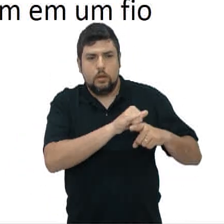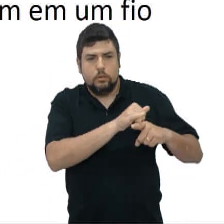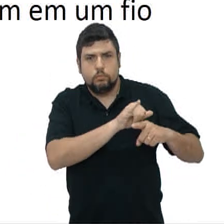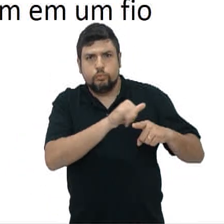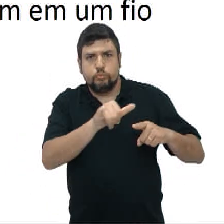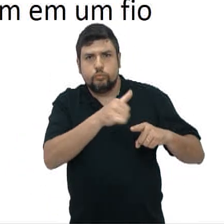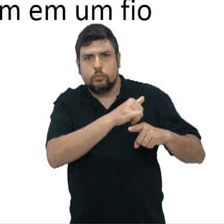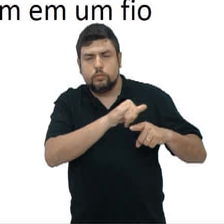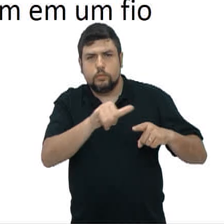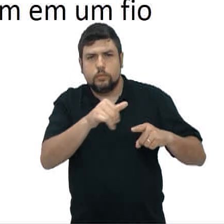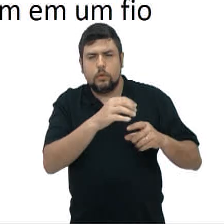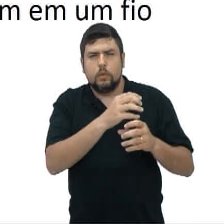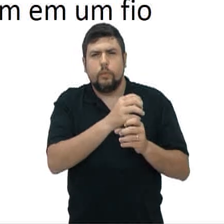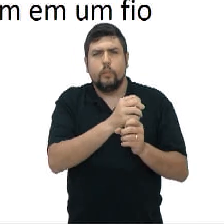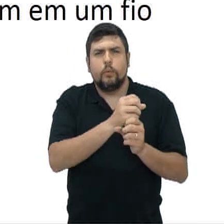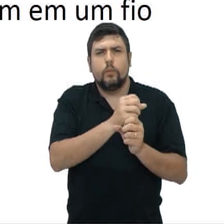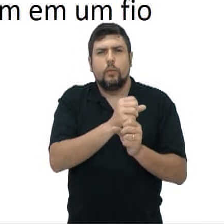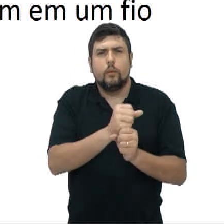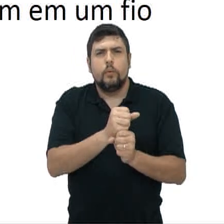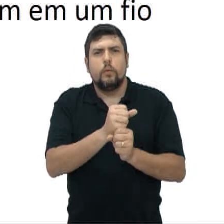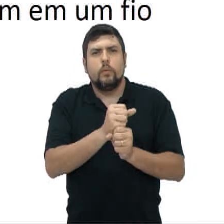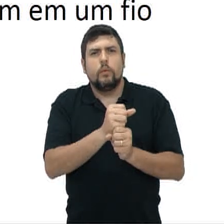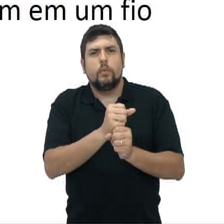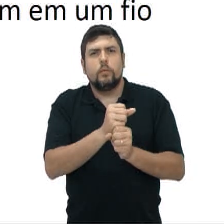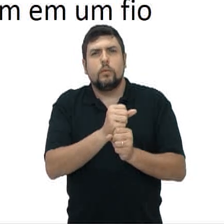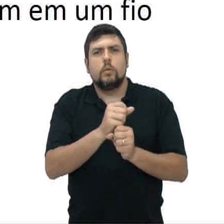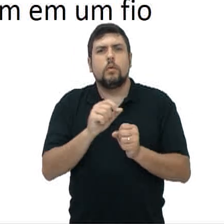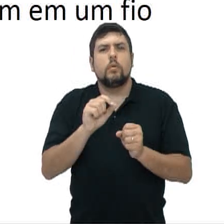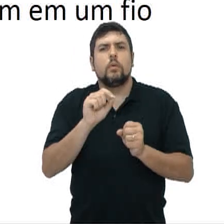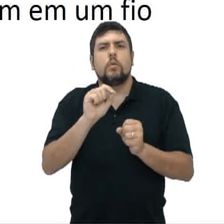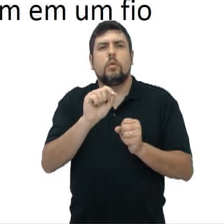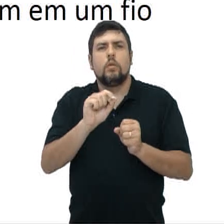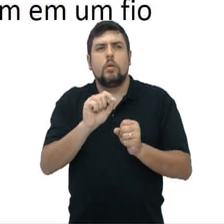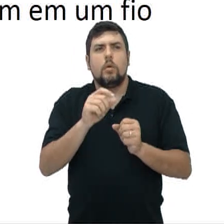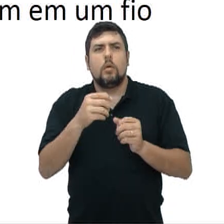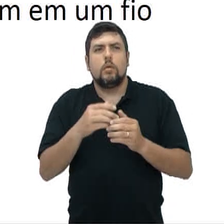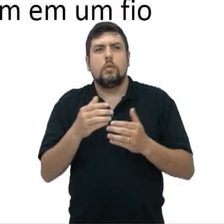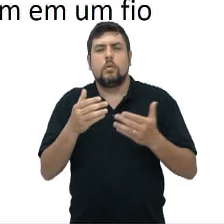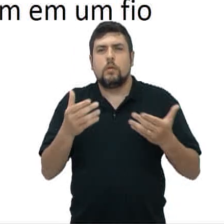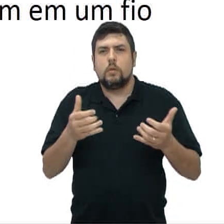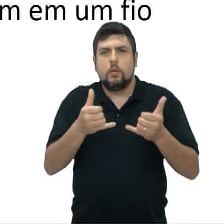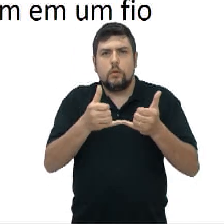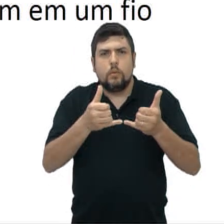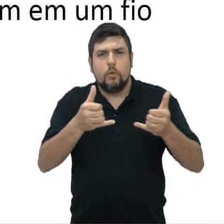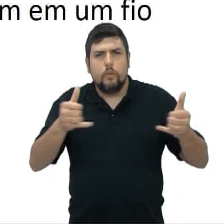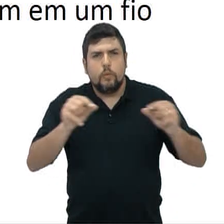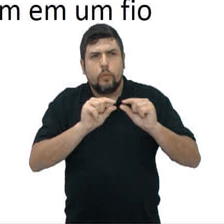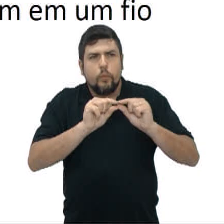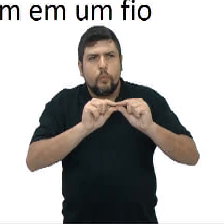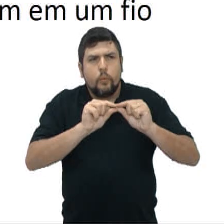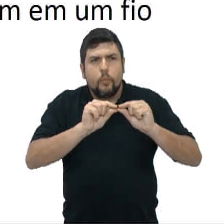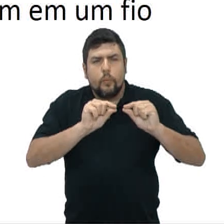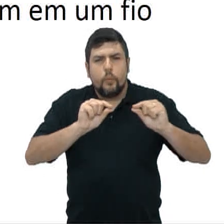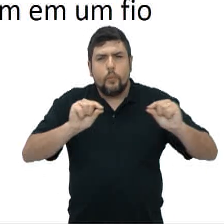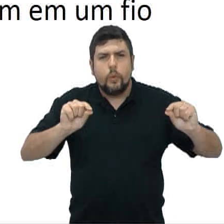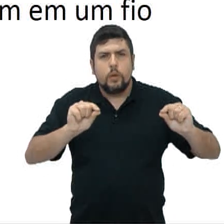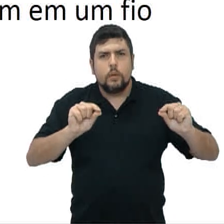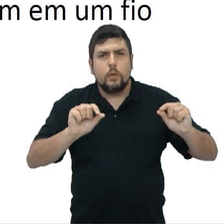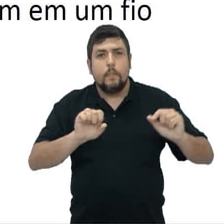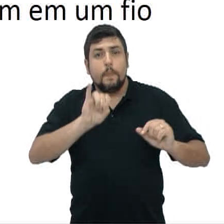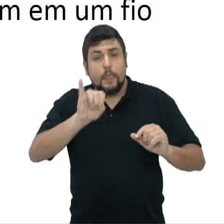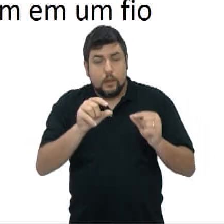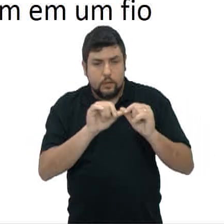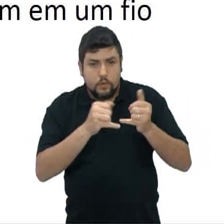ela sofre maior oposição à passagem de um fio fino, né? Se for um fio fino, quanto menor